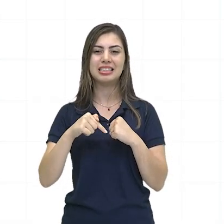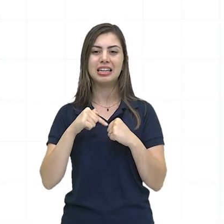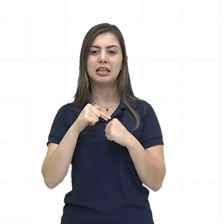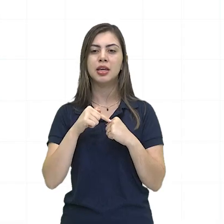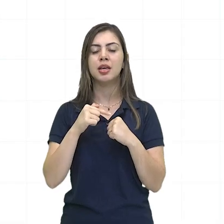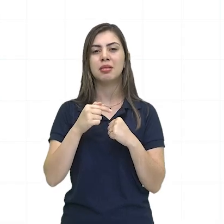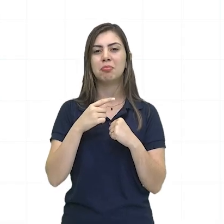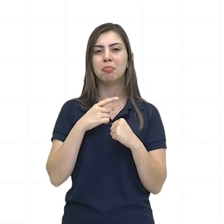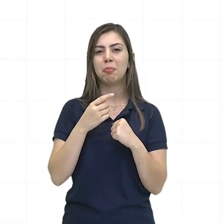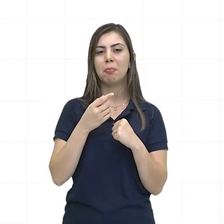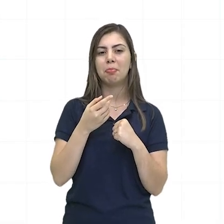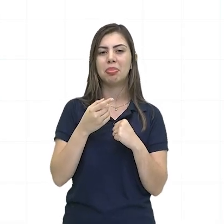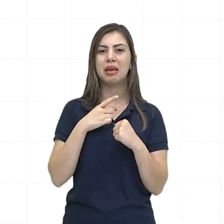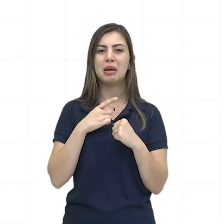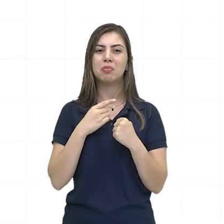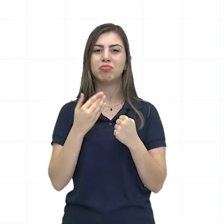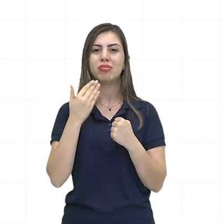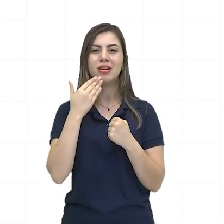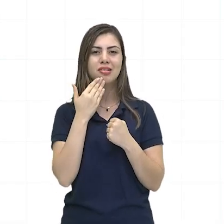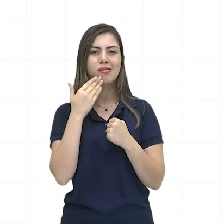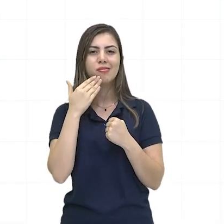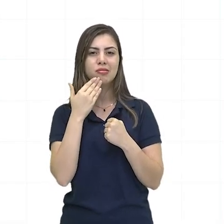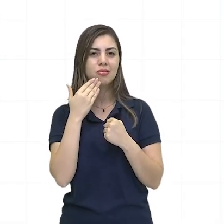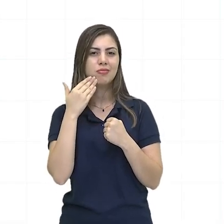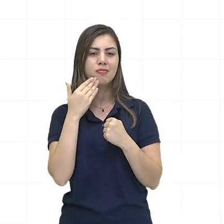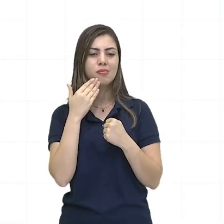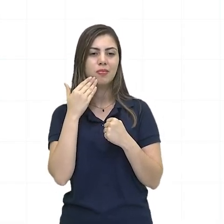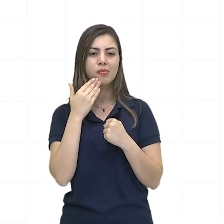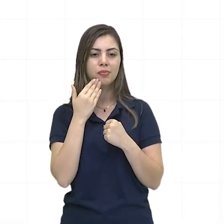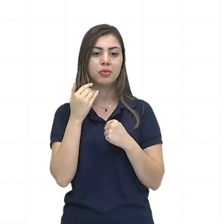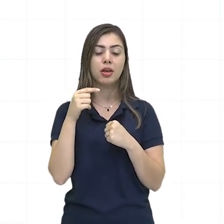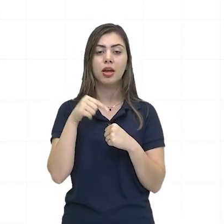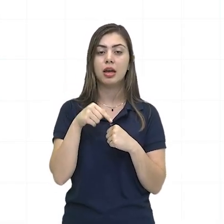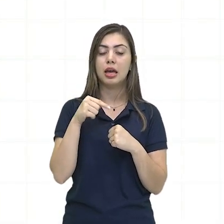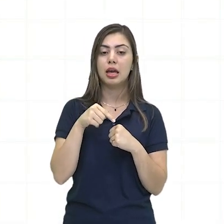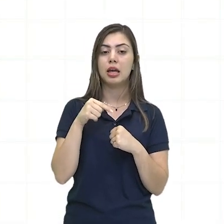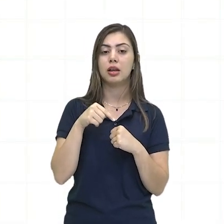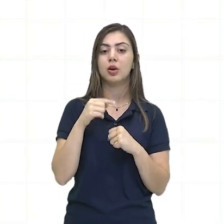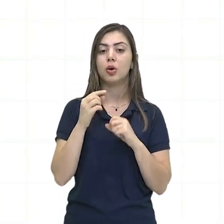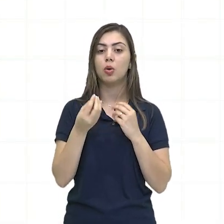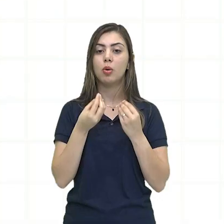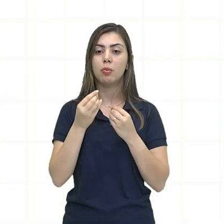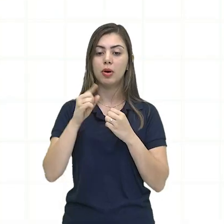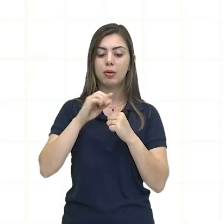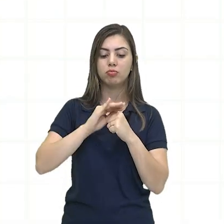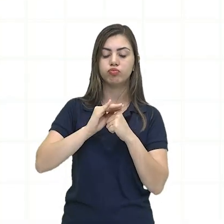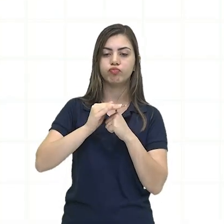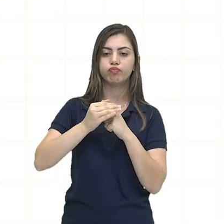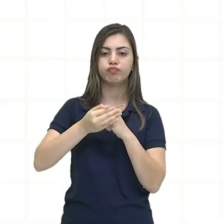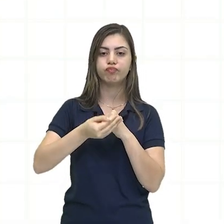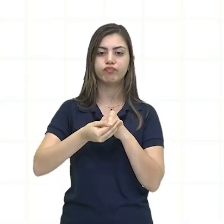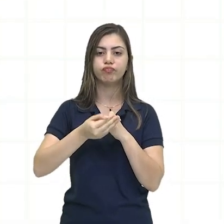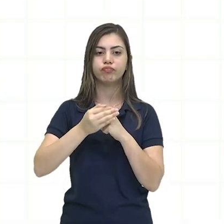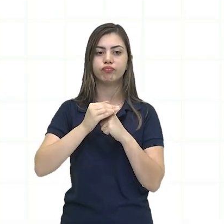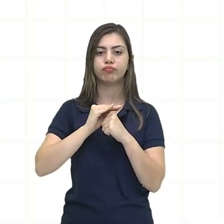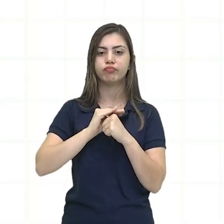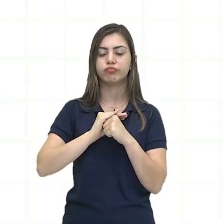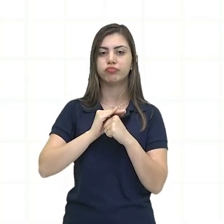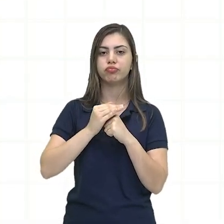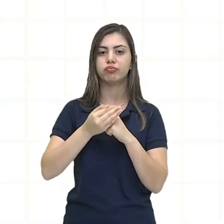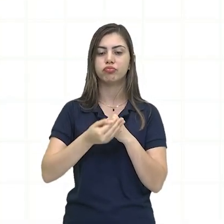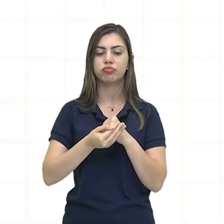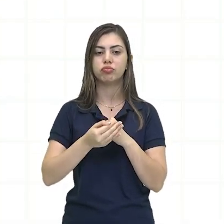é responsável por revestir as articulações, certo? Então, vamos